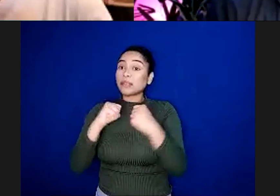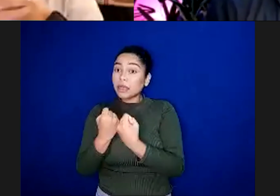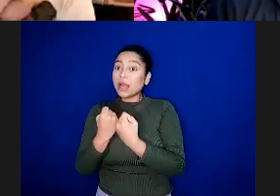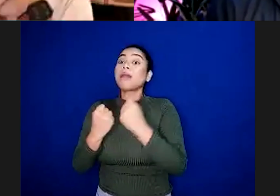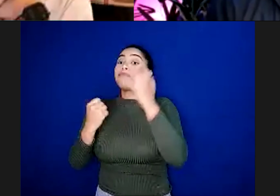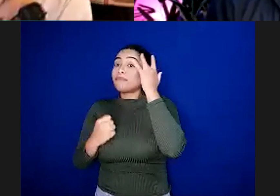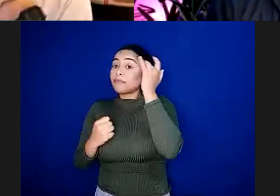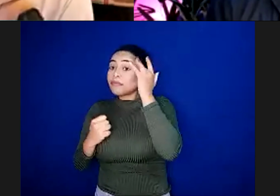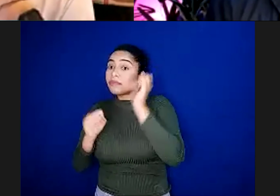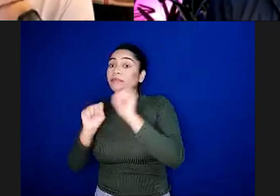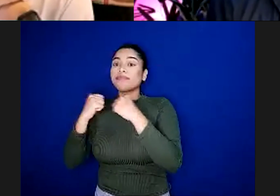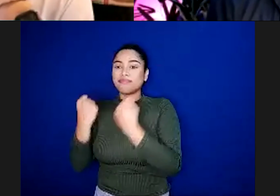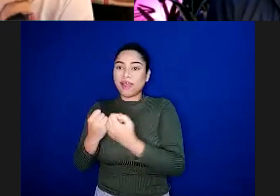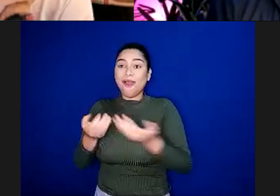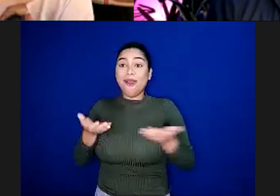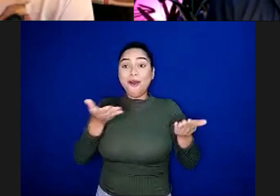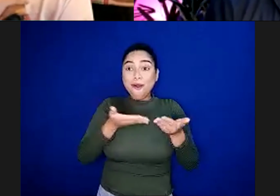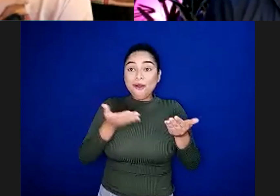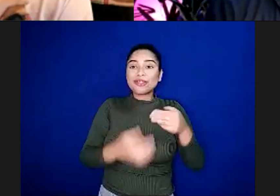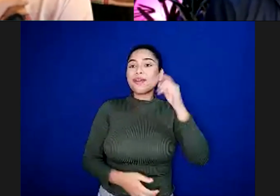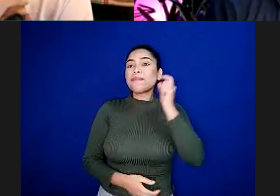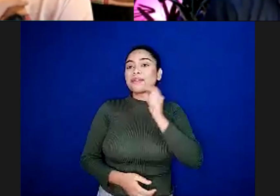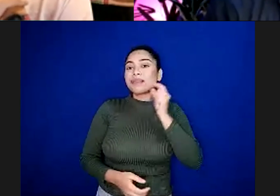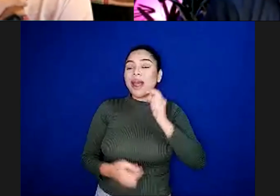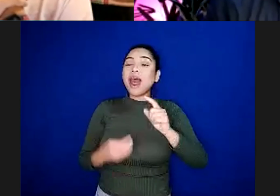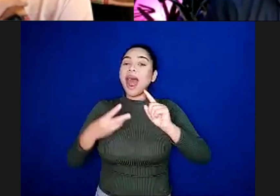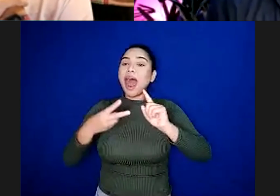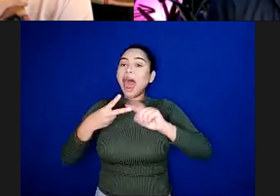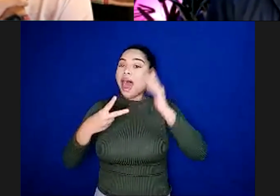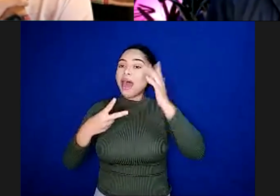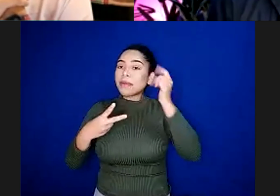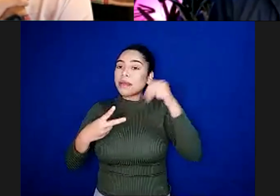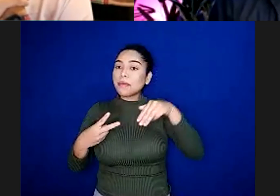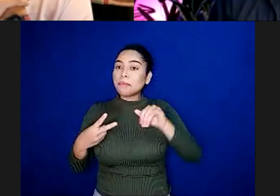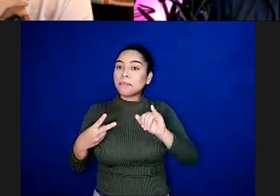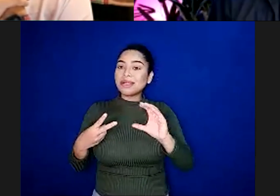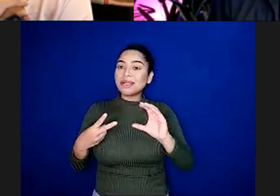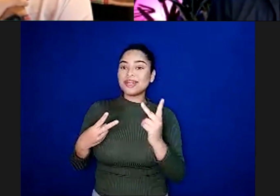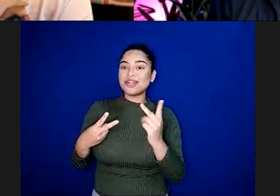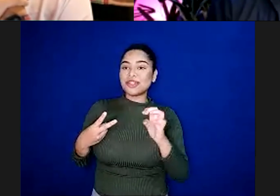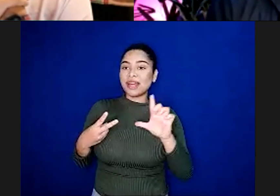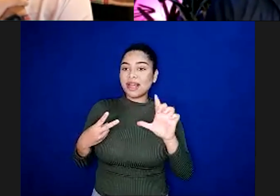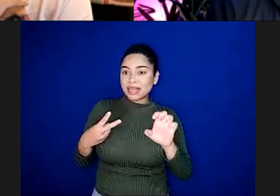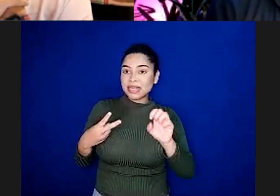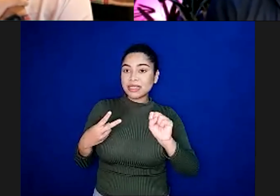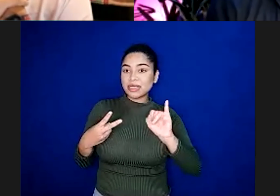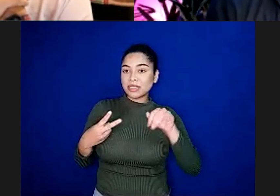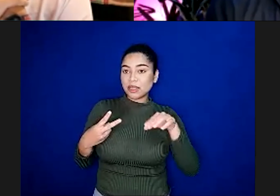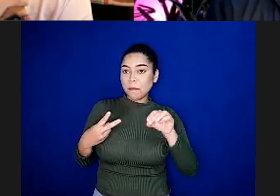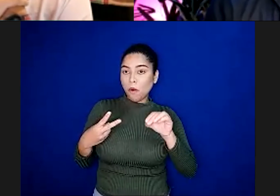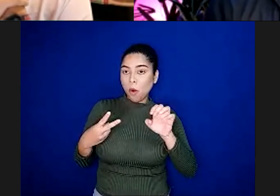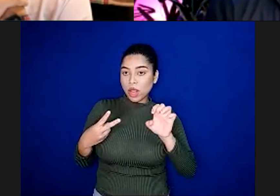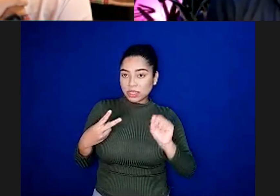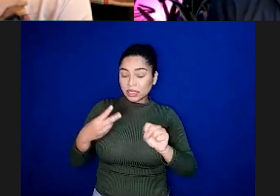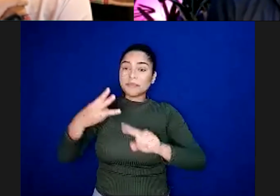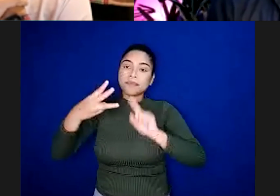diferentes hoje com Marcelo Sales amanhã com a mistérios de voz e depois de amanhã na quinta-feira com a uau Mendes